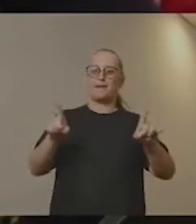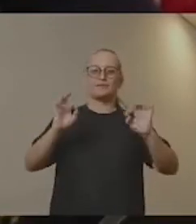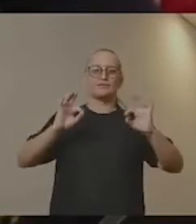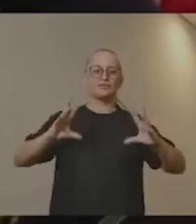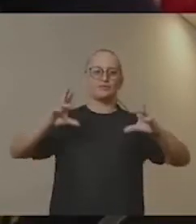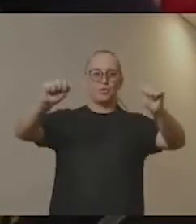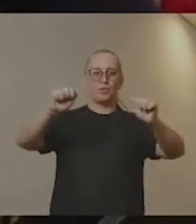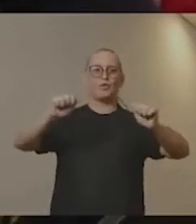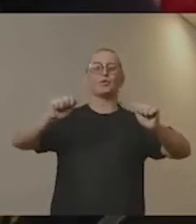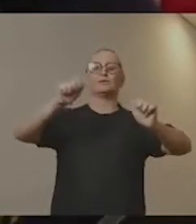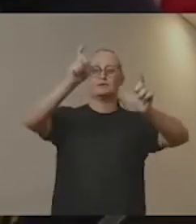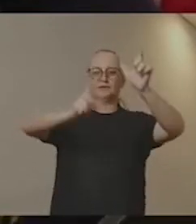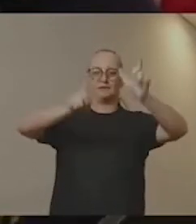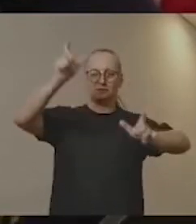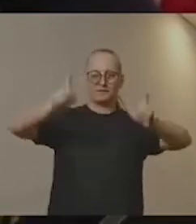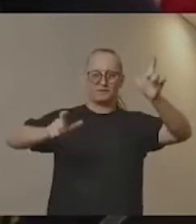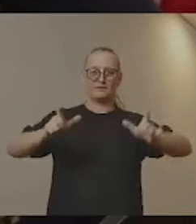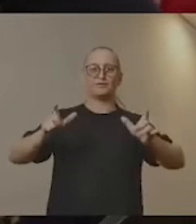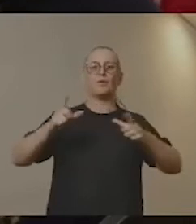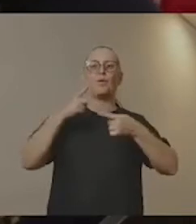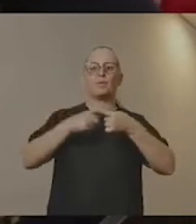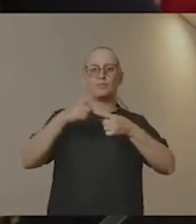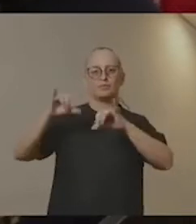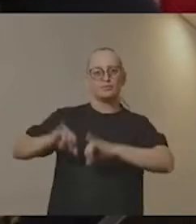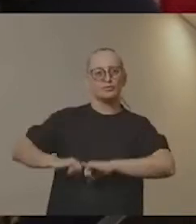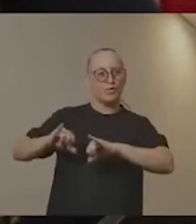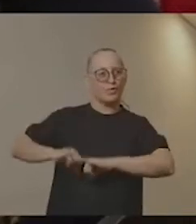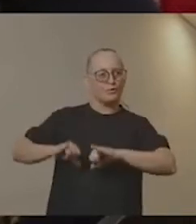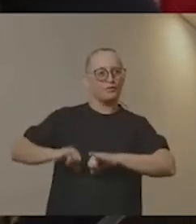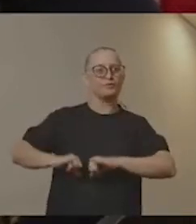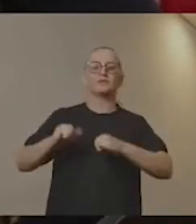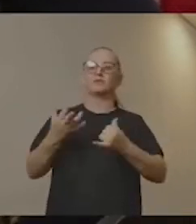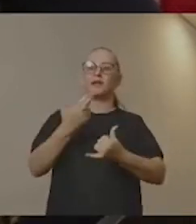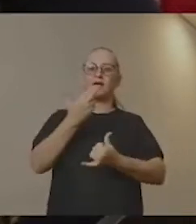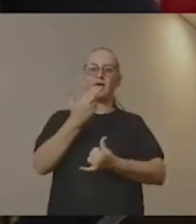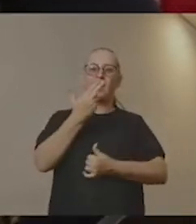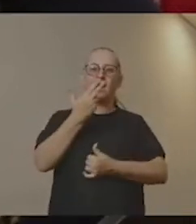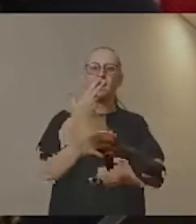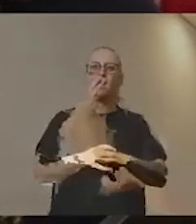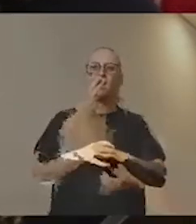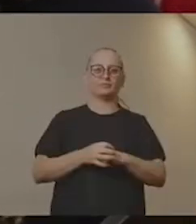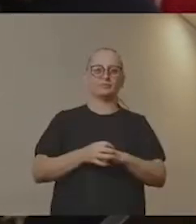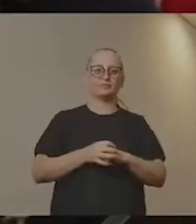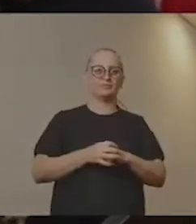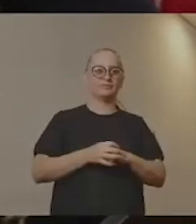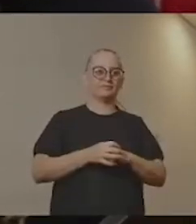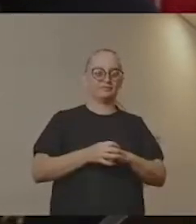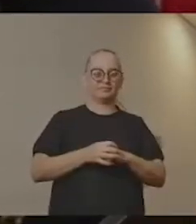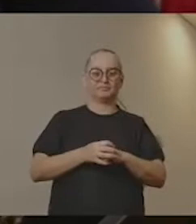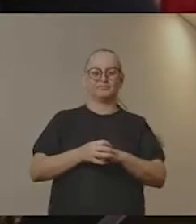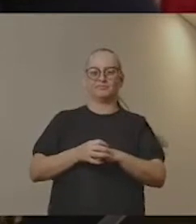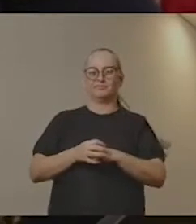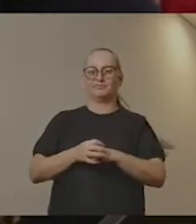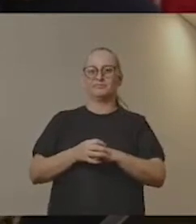jeito, o sofrimento ele entra nas entranhas de cada ser. Então, é uma coisa que a